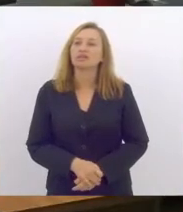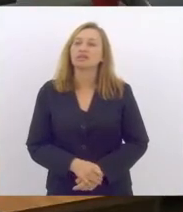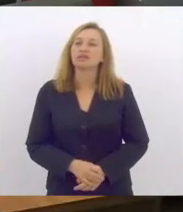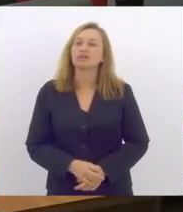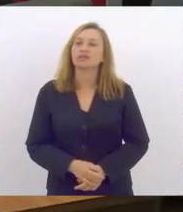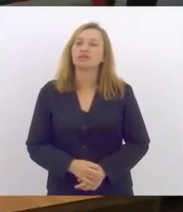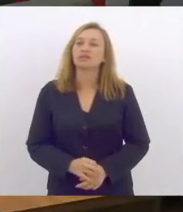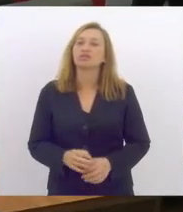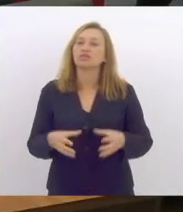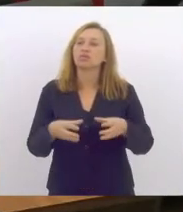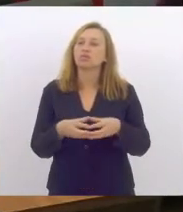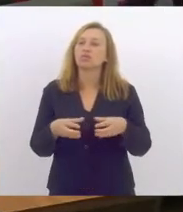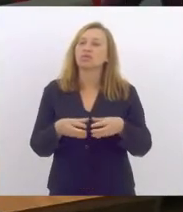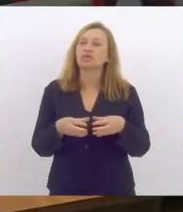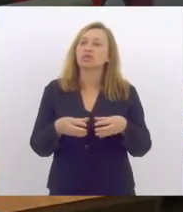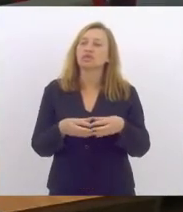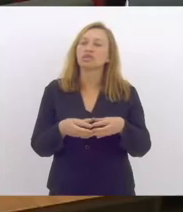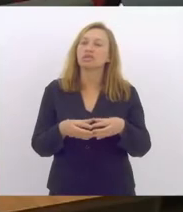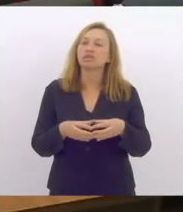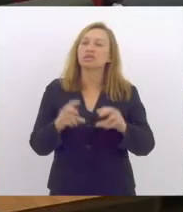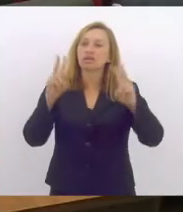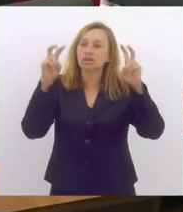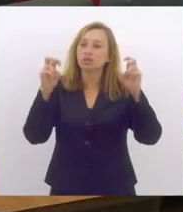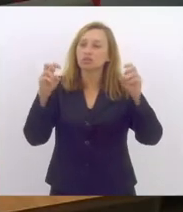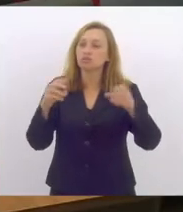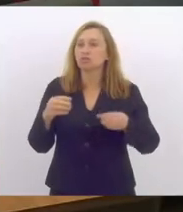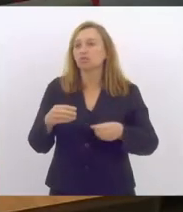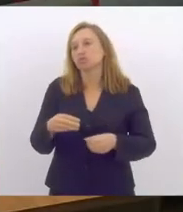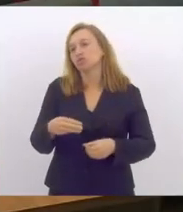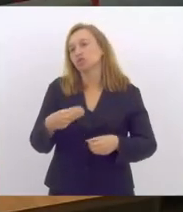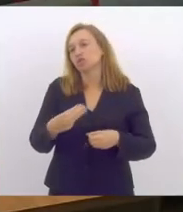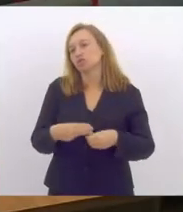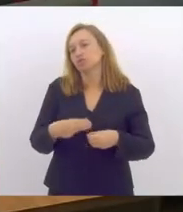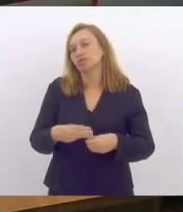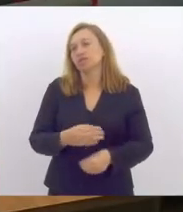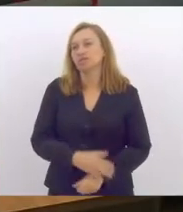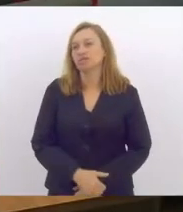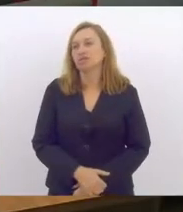Para emitir parecer pela Comissão de Assuntos Municipais.